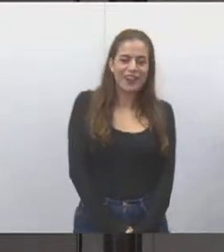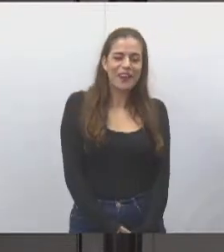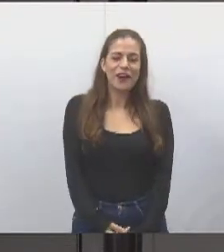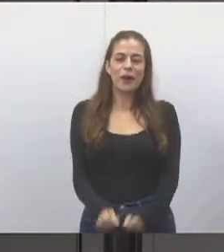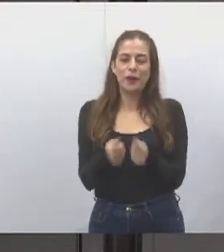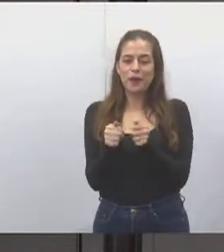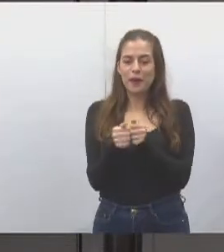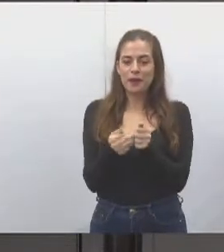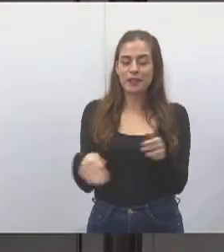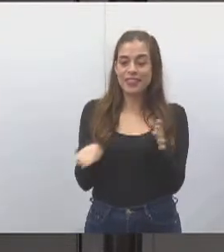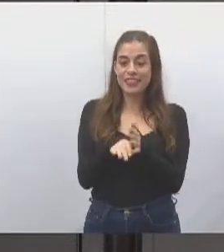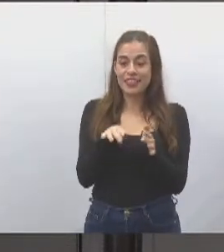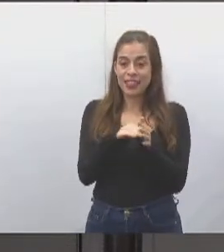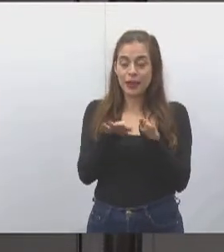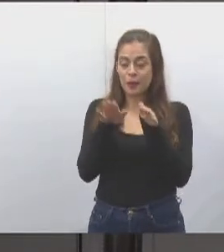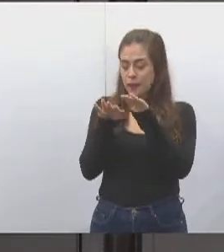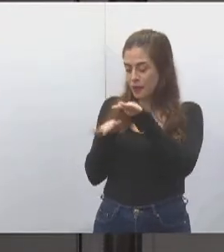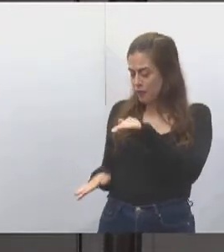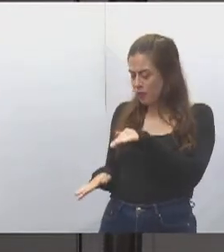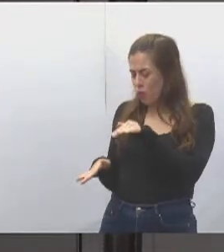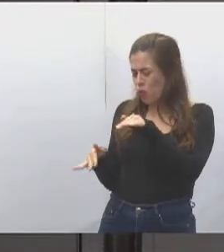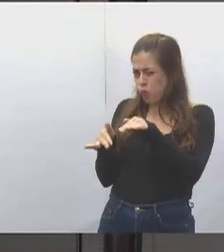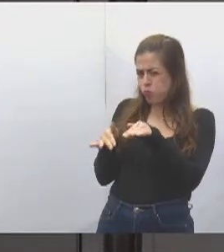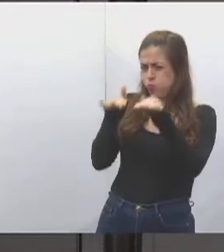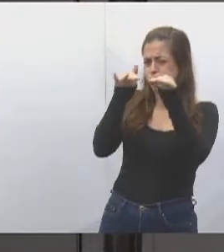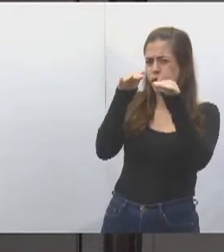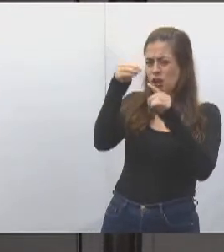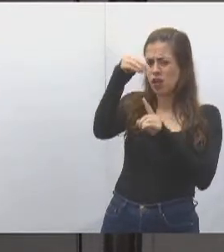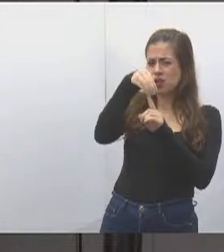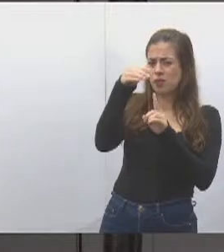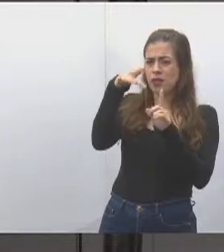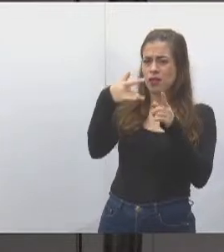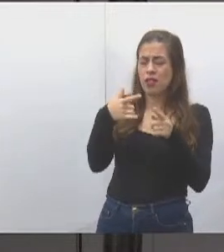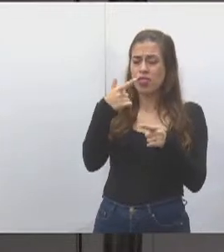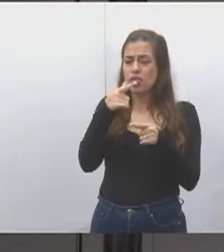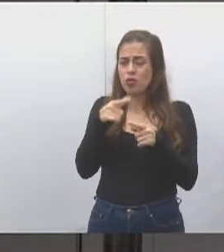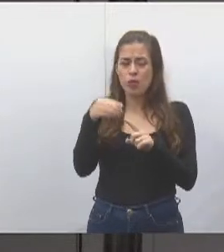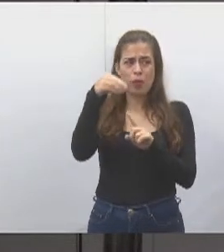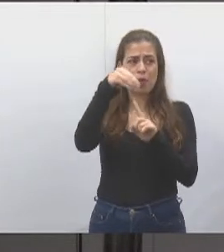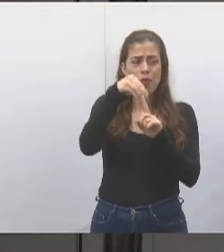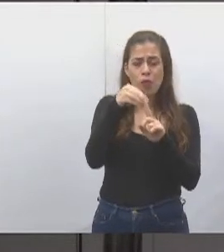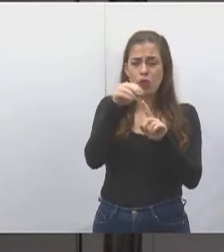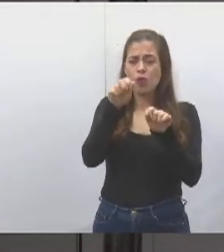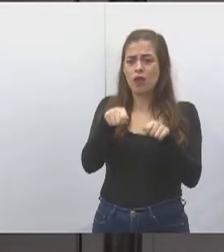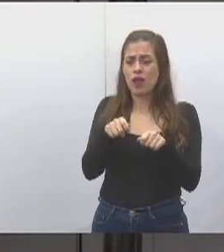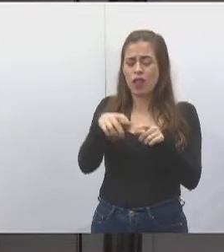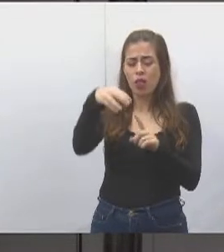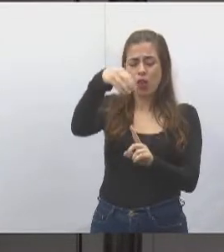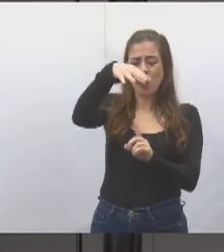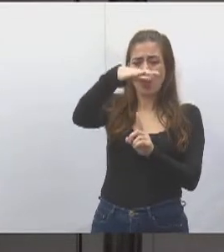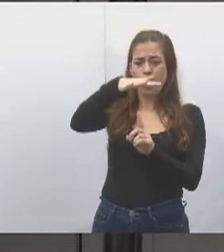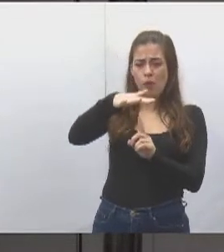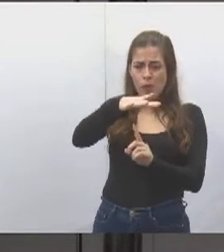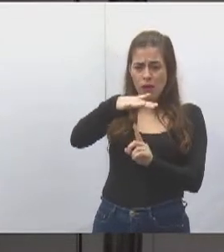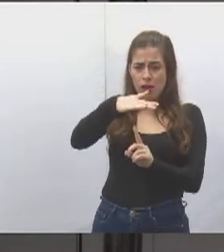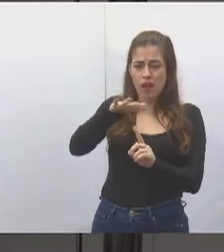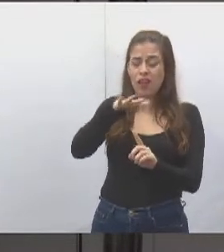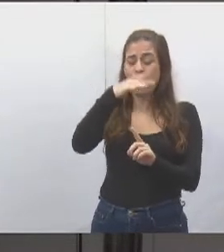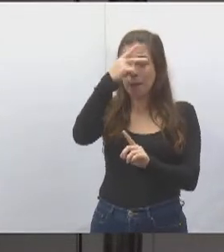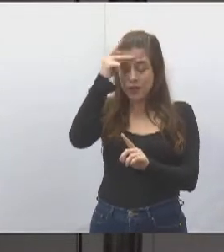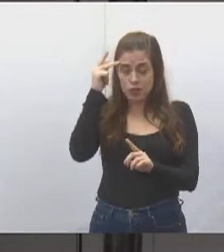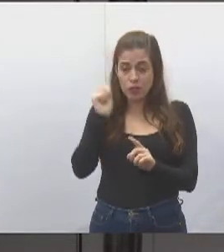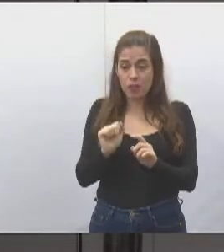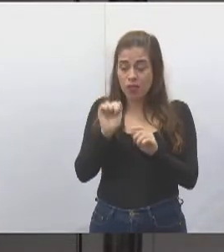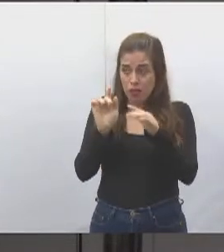ponto fica lá em cima. E aí é muito complicado para nós, porque não tem um ponto decente, coberto, para que as pessoas possam